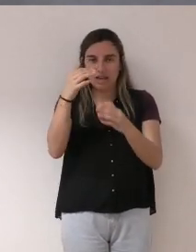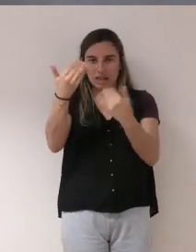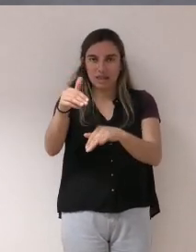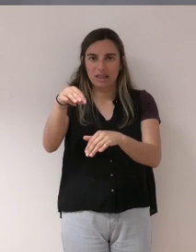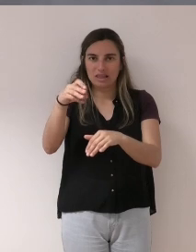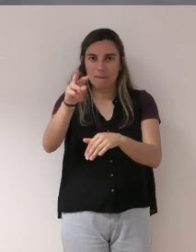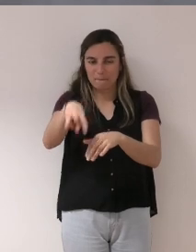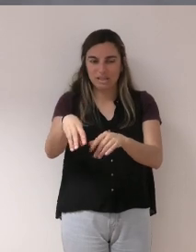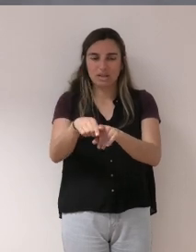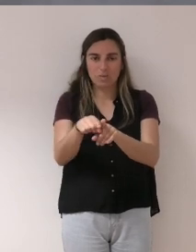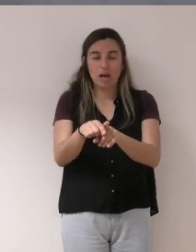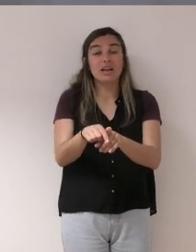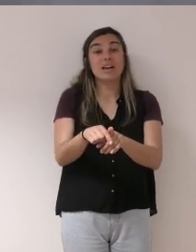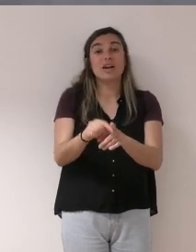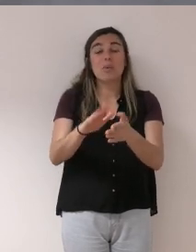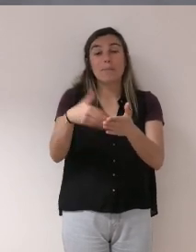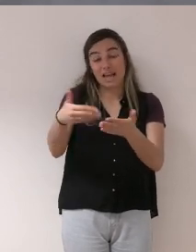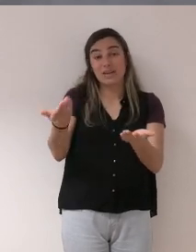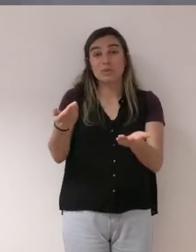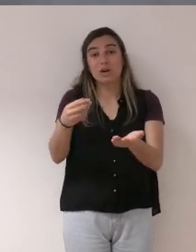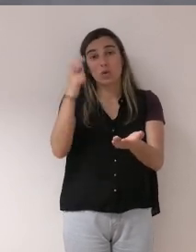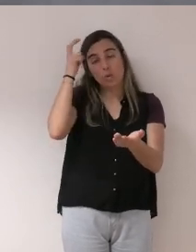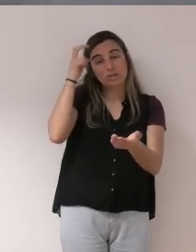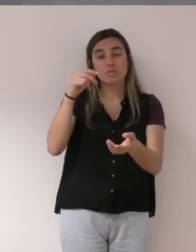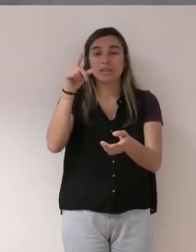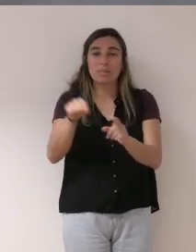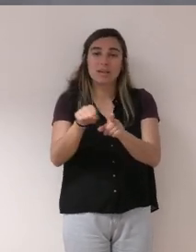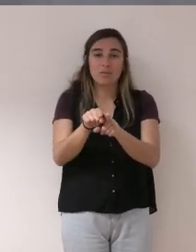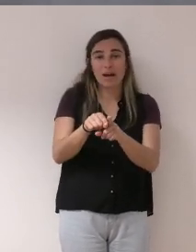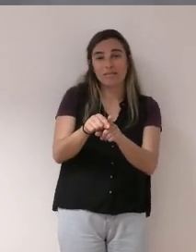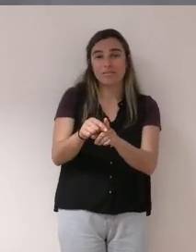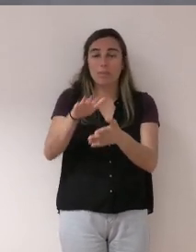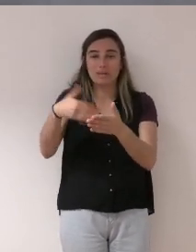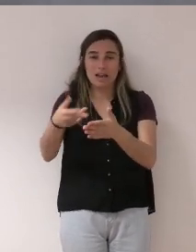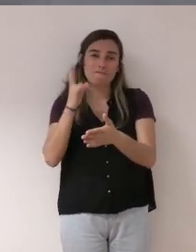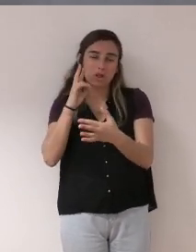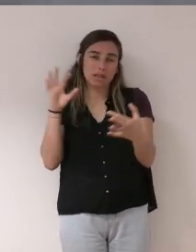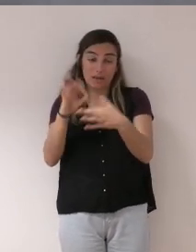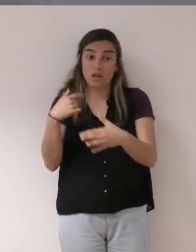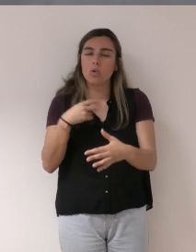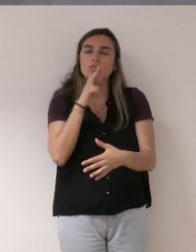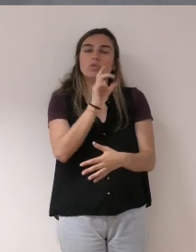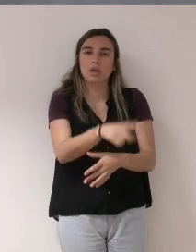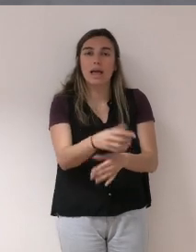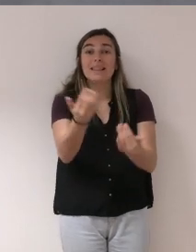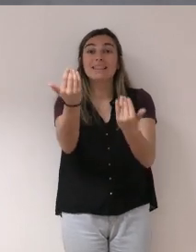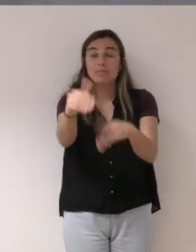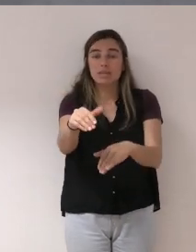quer no plano conceptual, quer no próprio plano axiológico, do ponto de vista dos valores. A minha resposta é que as